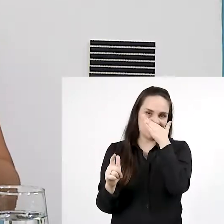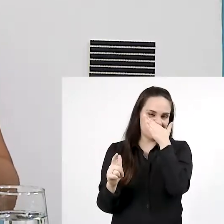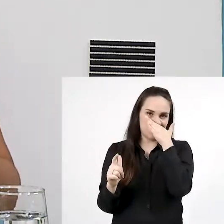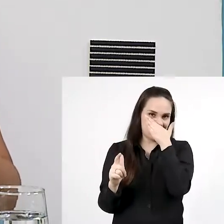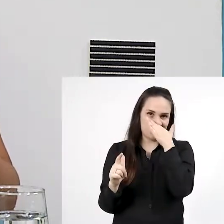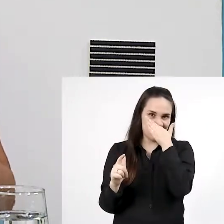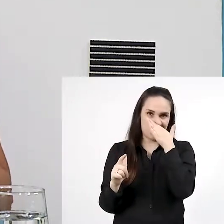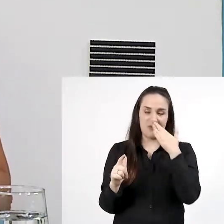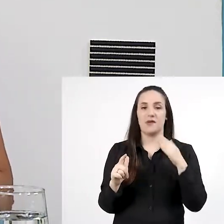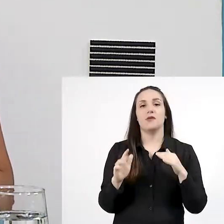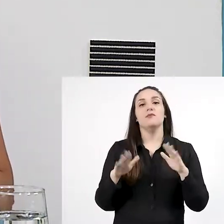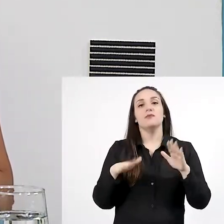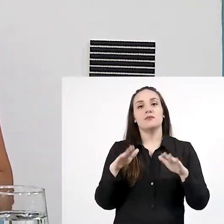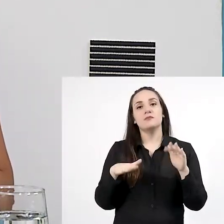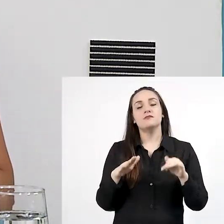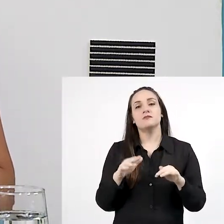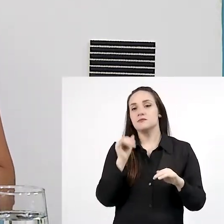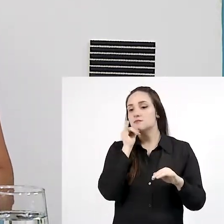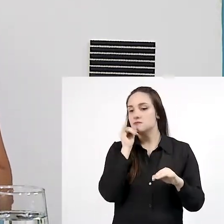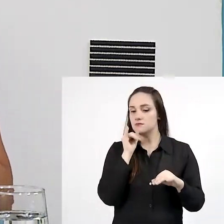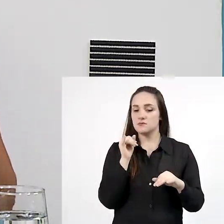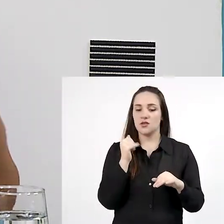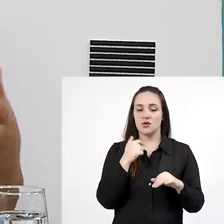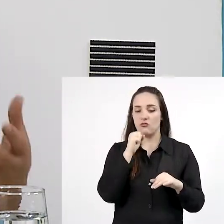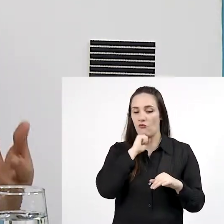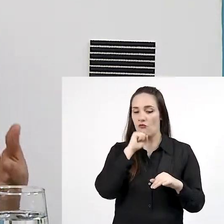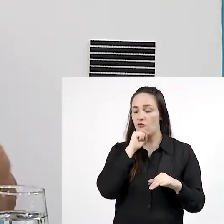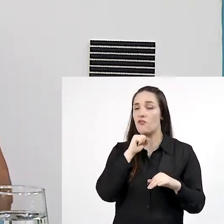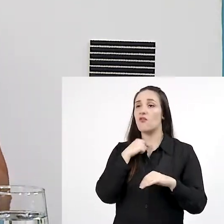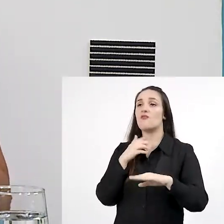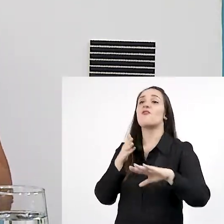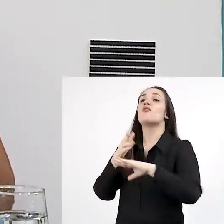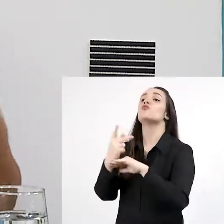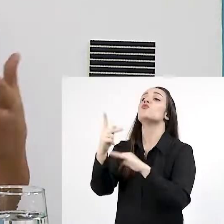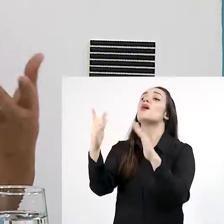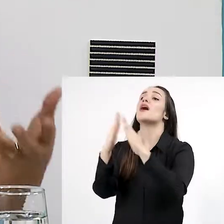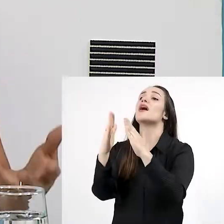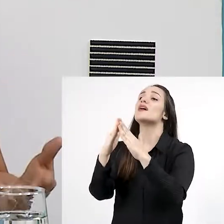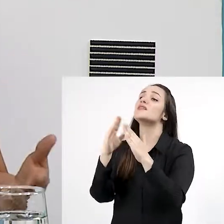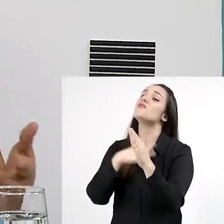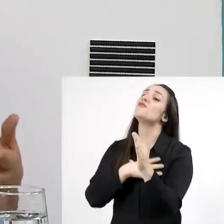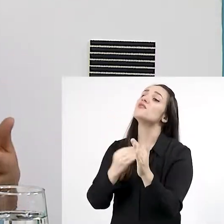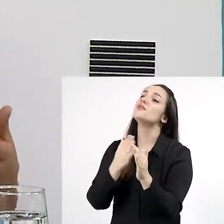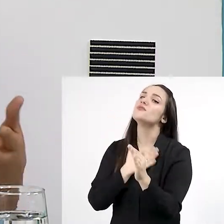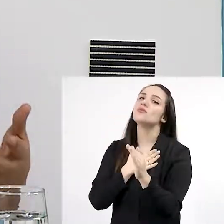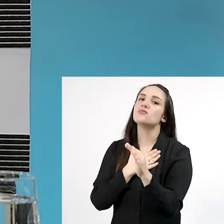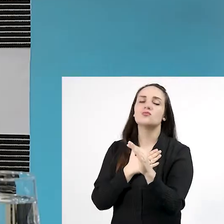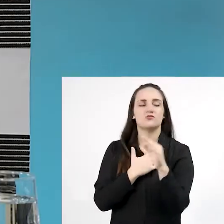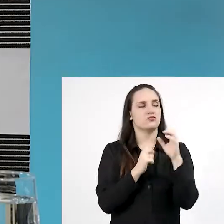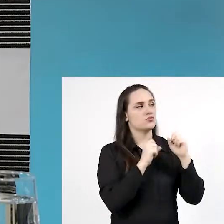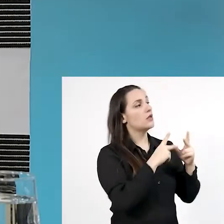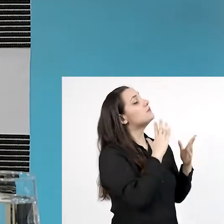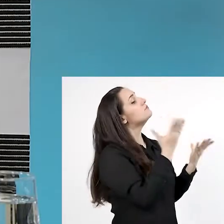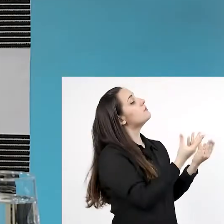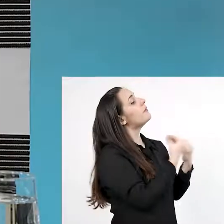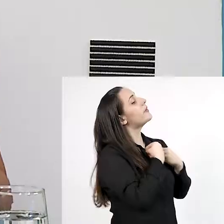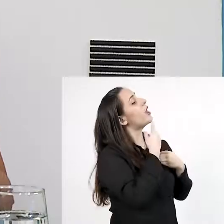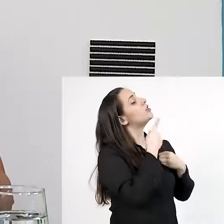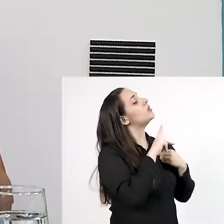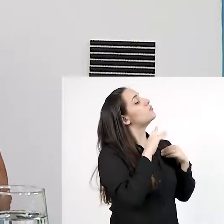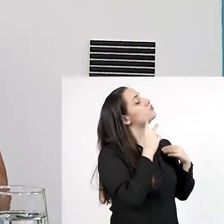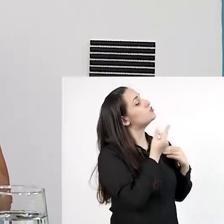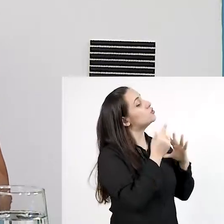cuido, então ele não precisa do dinheiro, né, tira totalmente a independência dessa pessoa. São